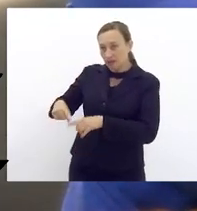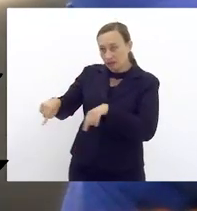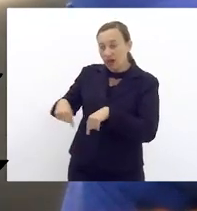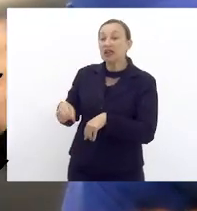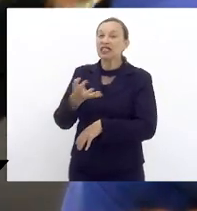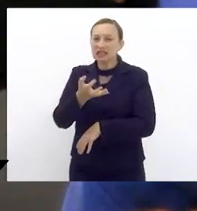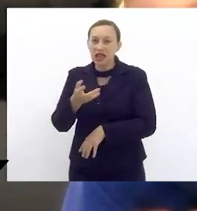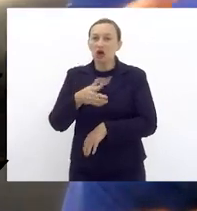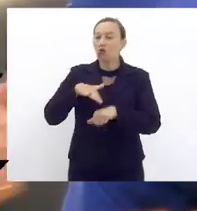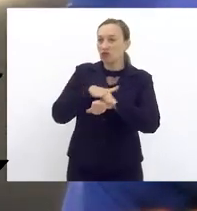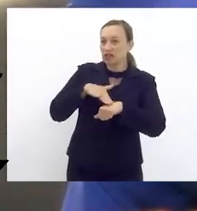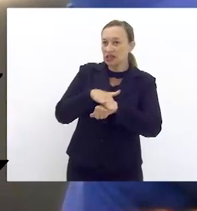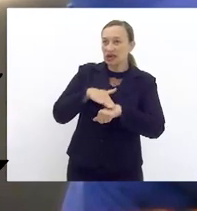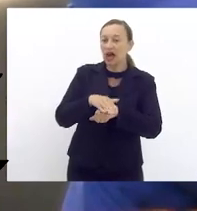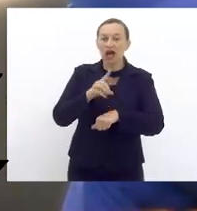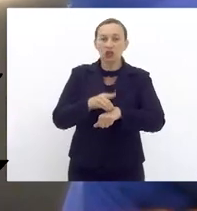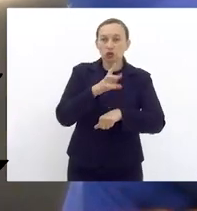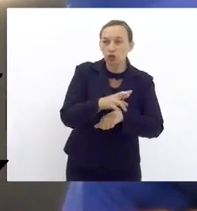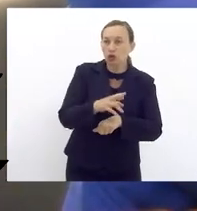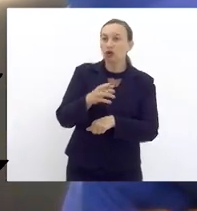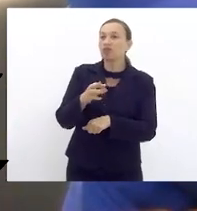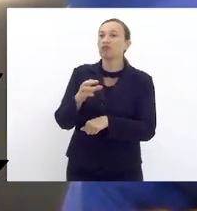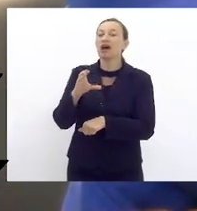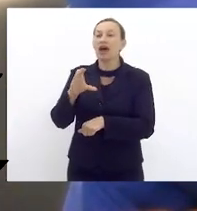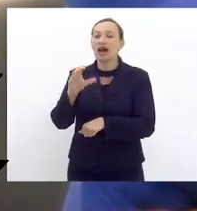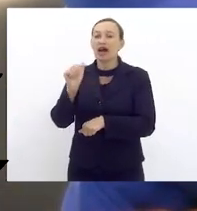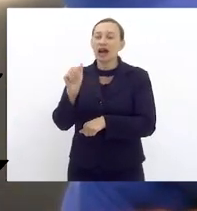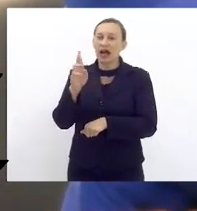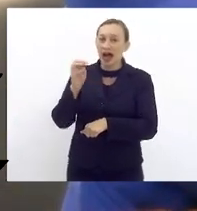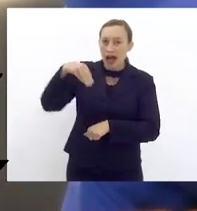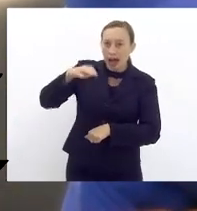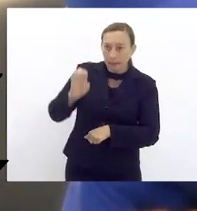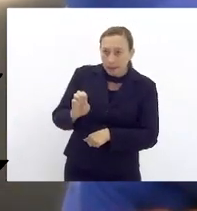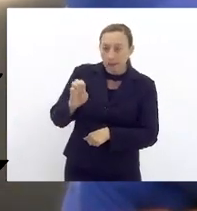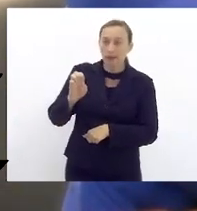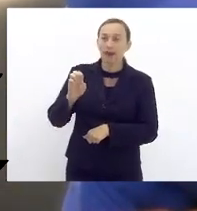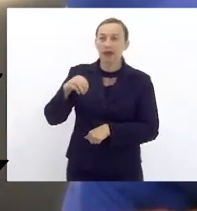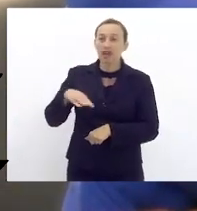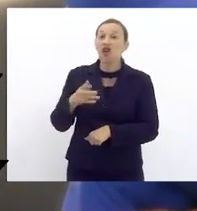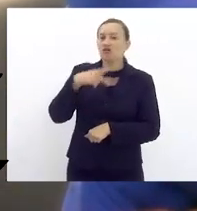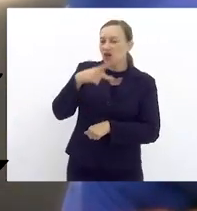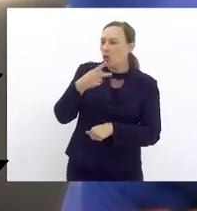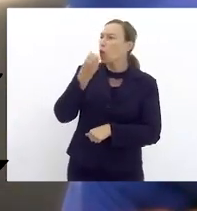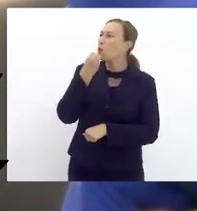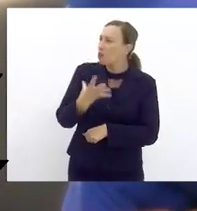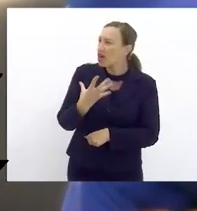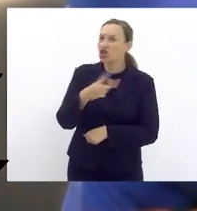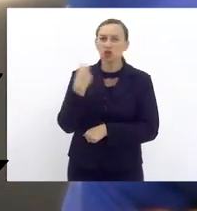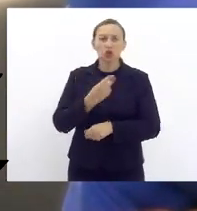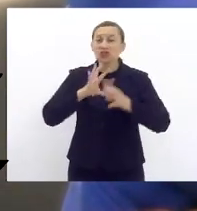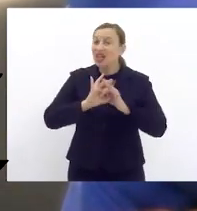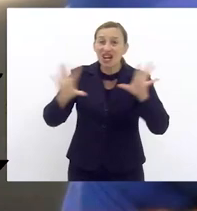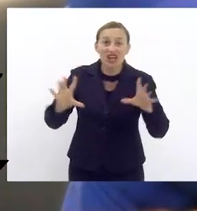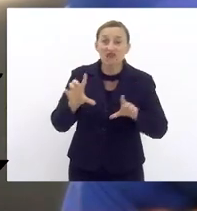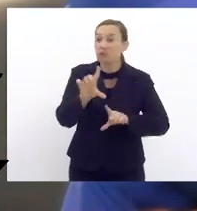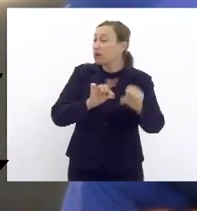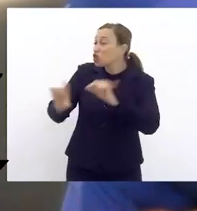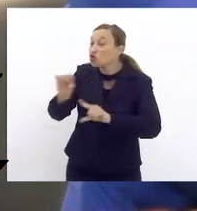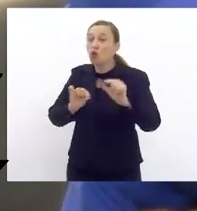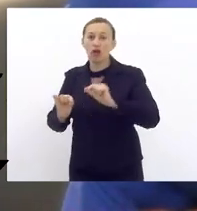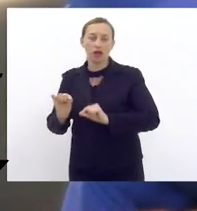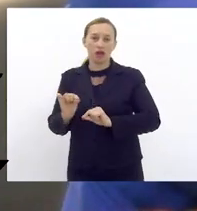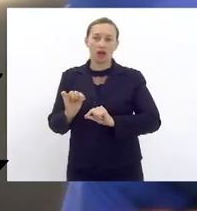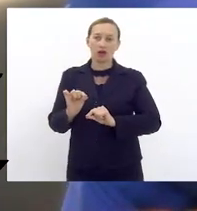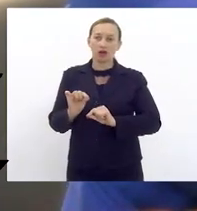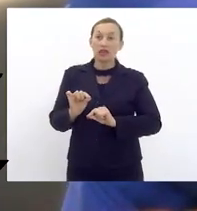para conversar a doutora Carmem foi muito feliz na posição dela de Somos livres para seguirmos ou não termos